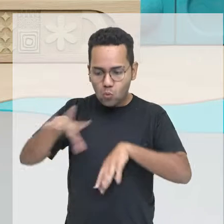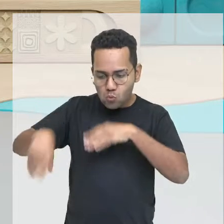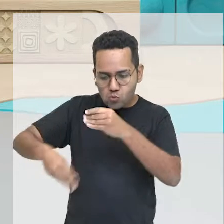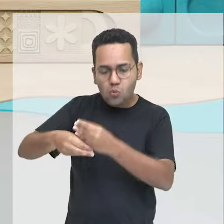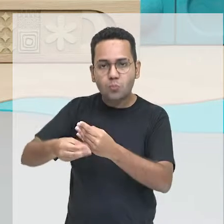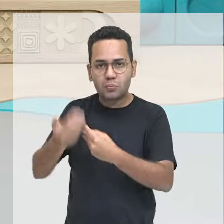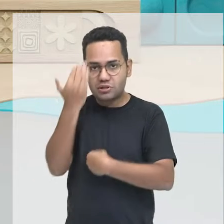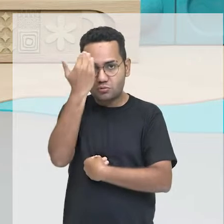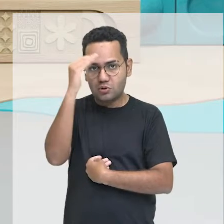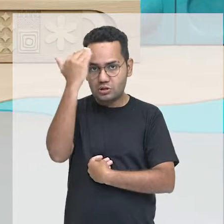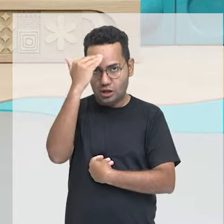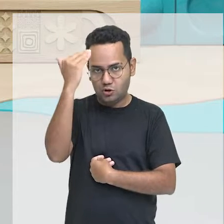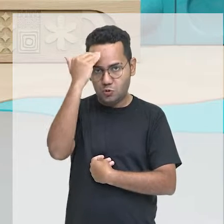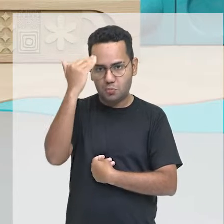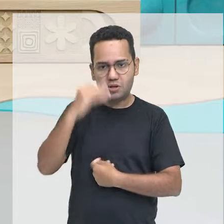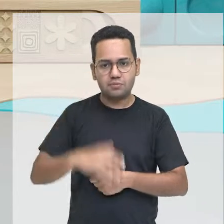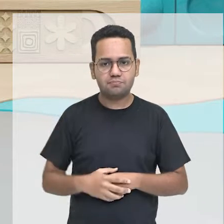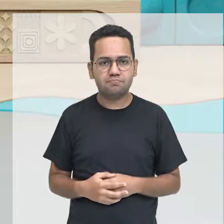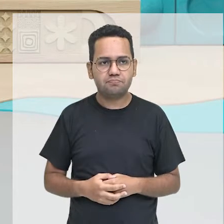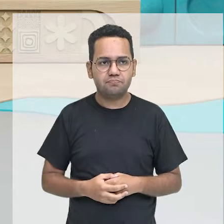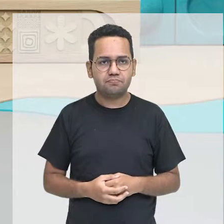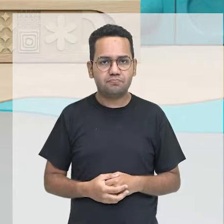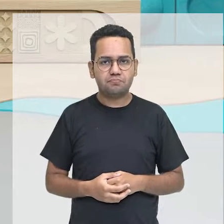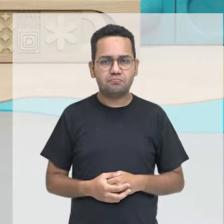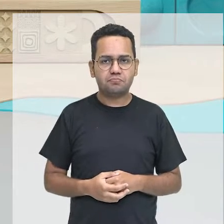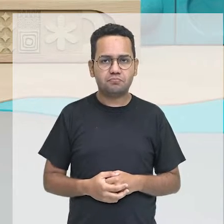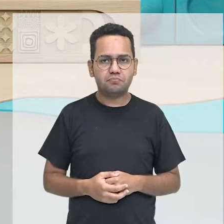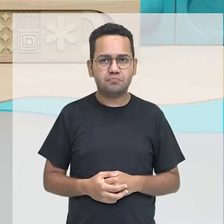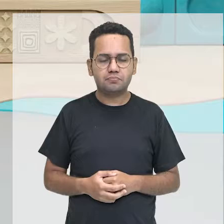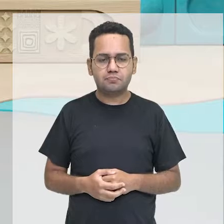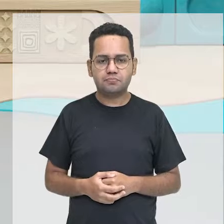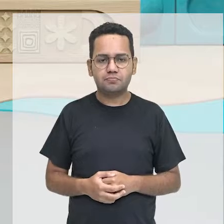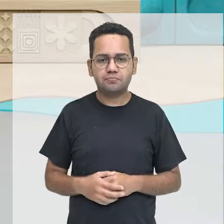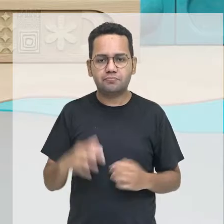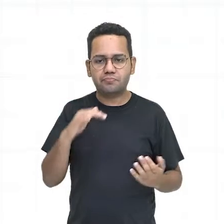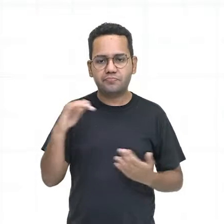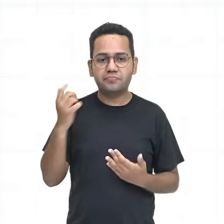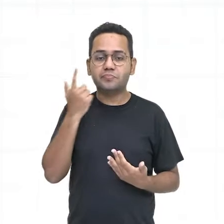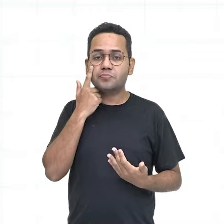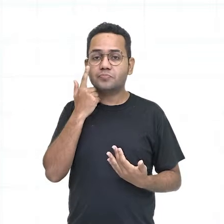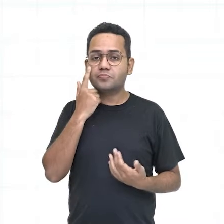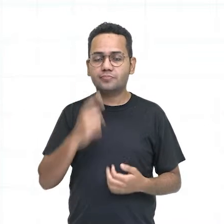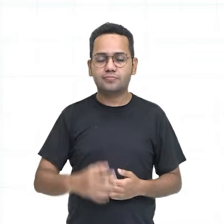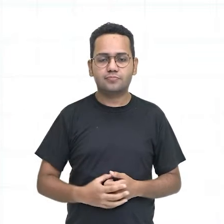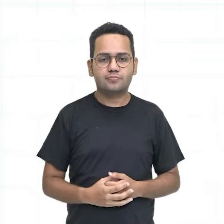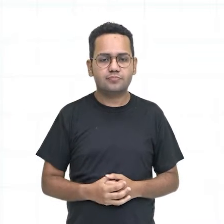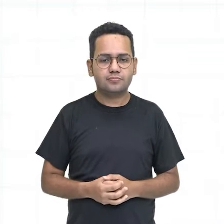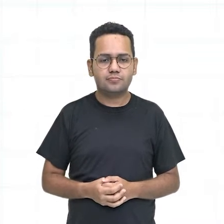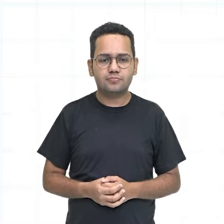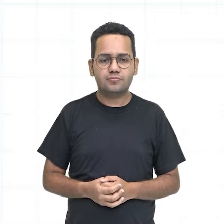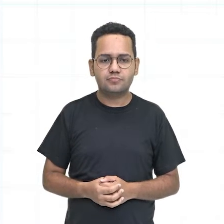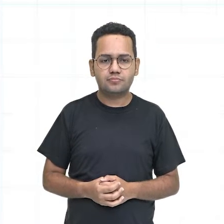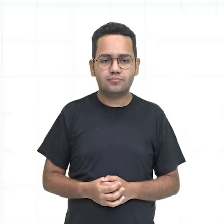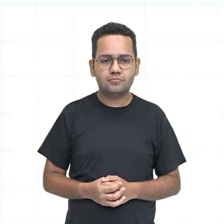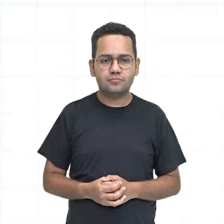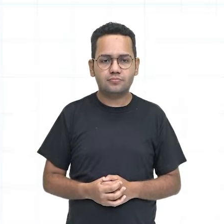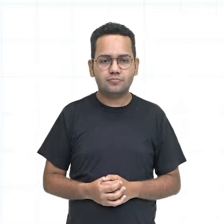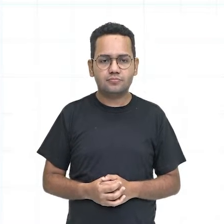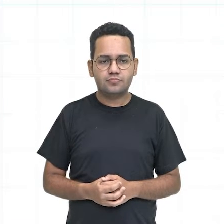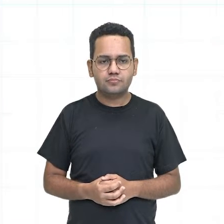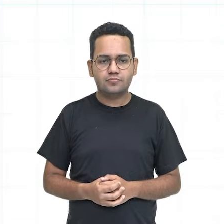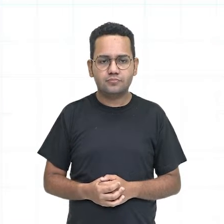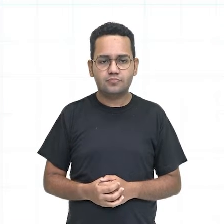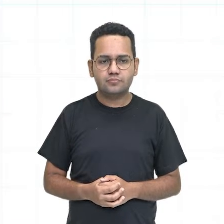mas ele não indica qual é a ação, tá certo? Vamos ver então os modal verbs que nós vamos trabalhar. Então, todos os verbos modais,